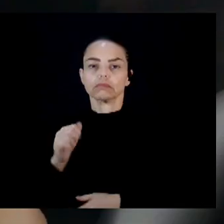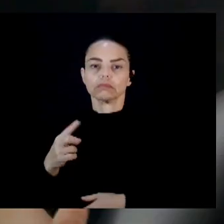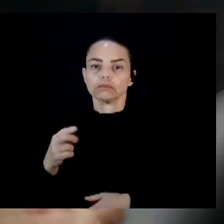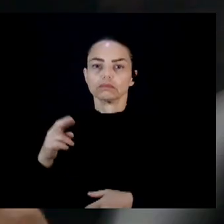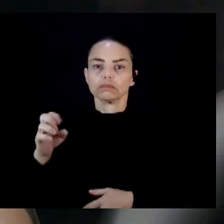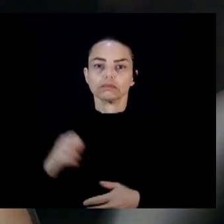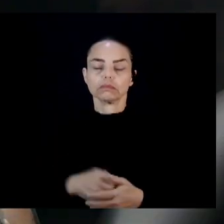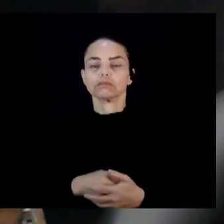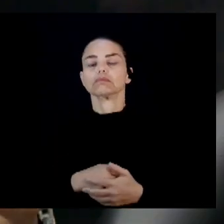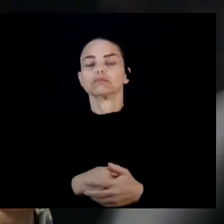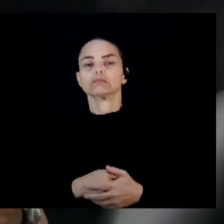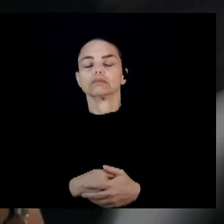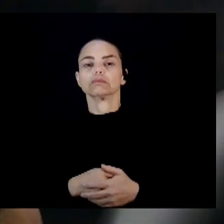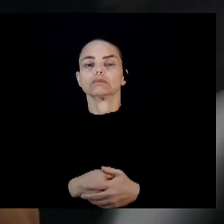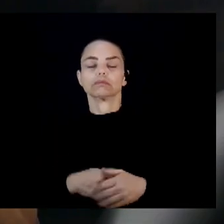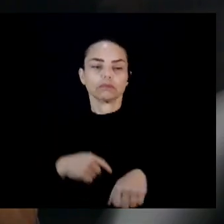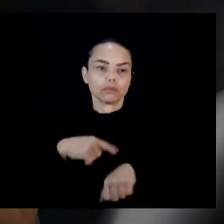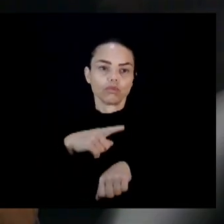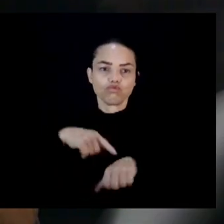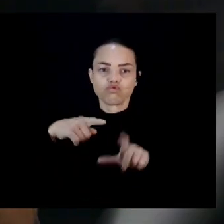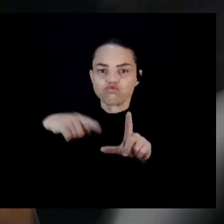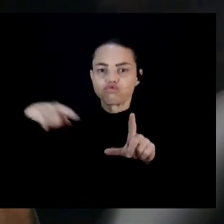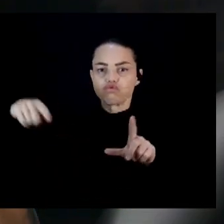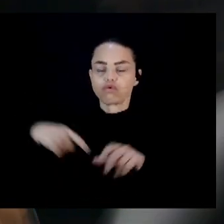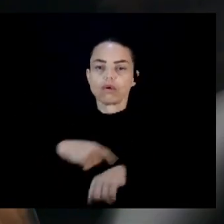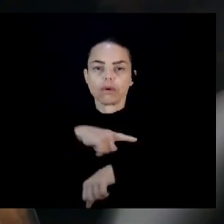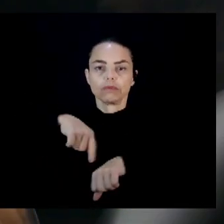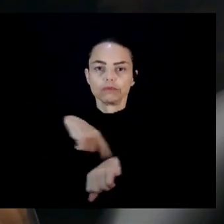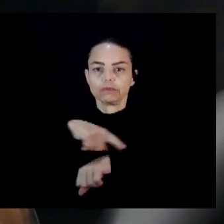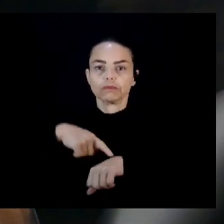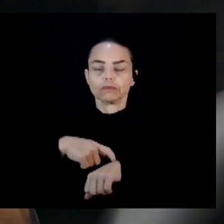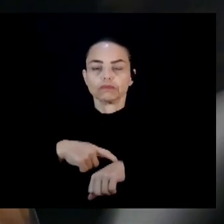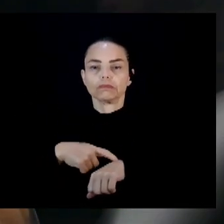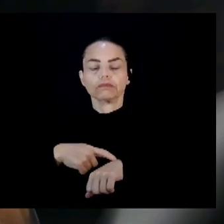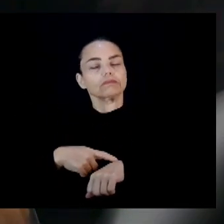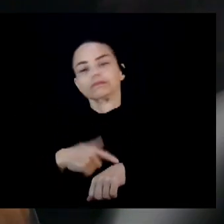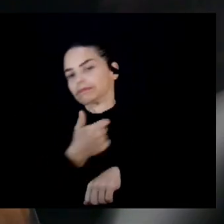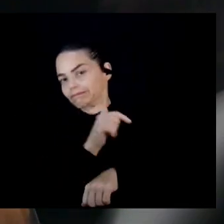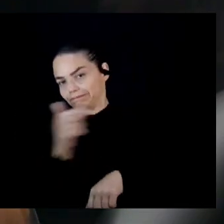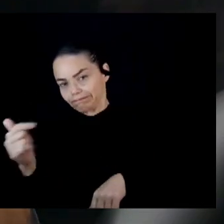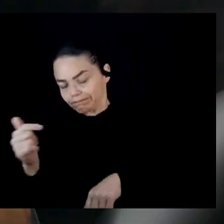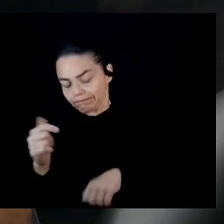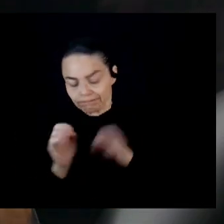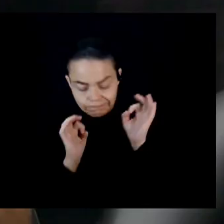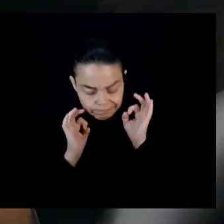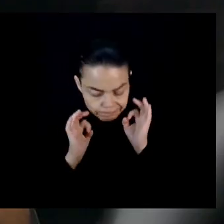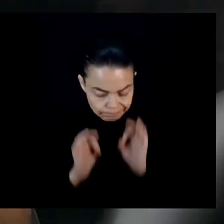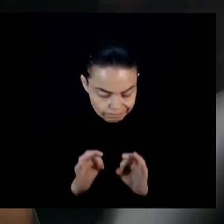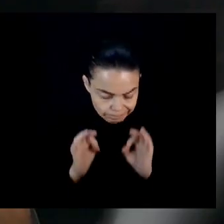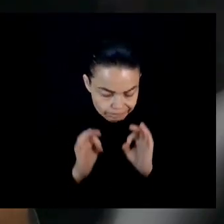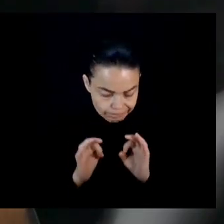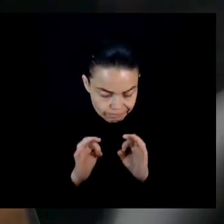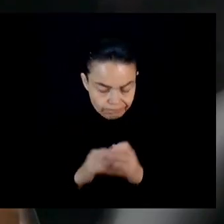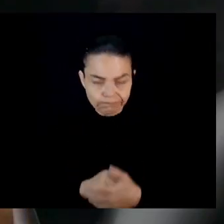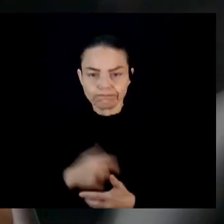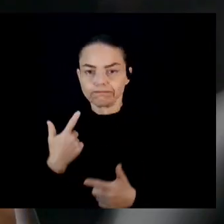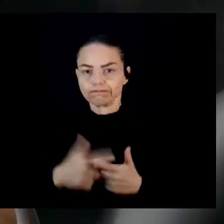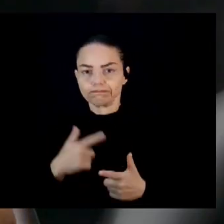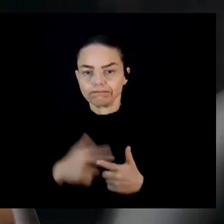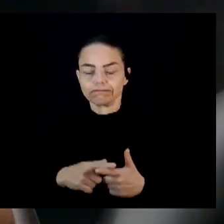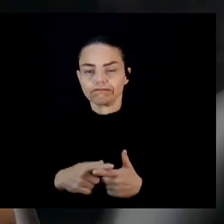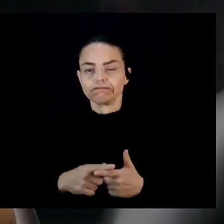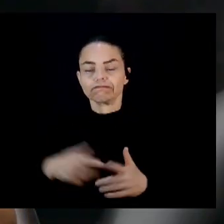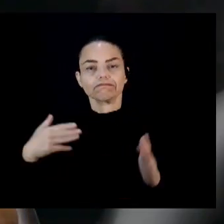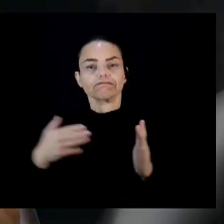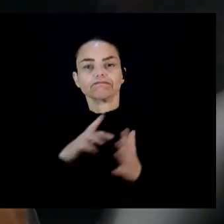relógios frequencímetros de diversas marcas, eles não têm uma aferição tão precisa assim. Porque existem N fatores que vão levar a